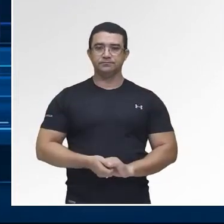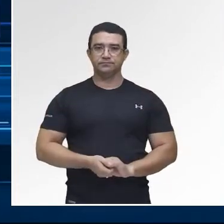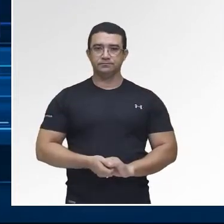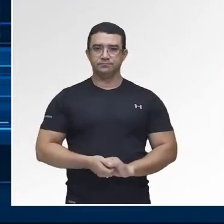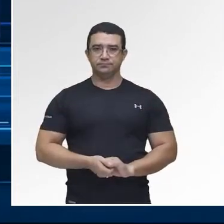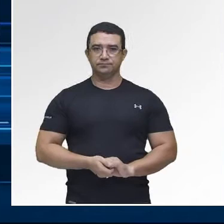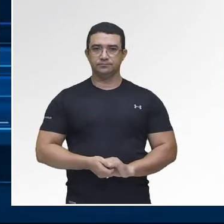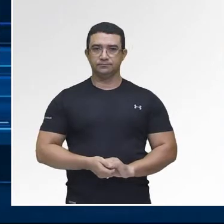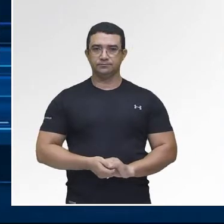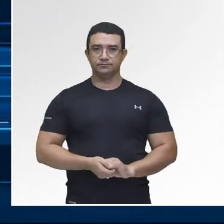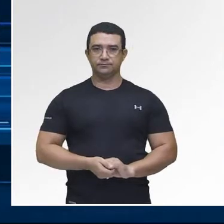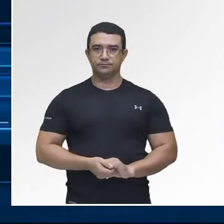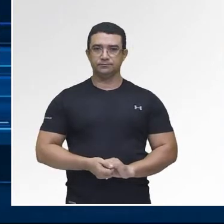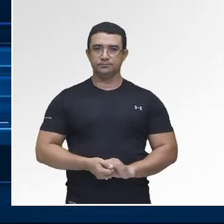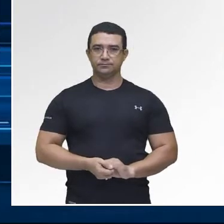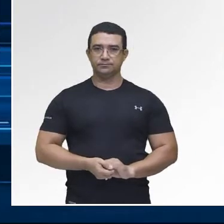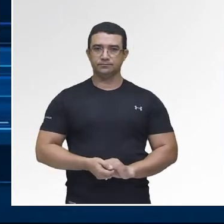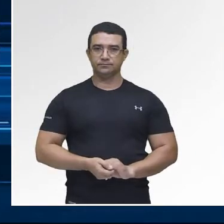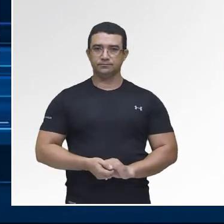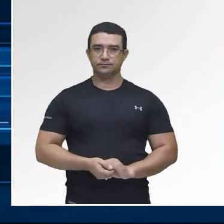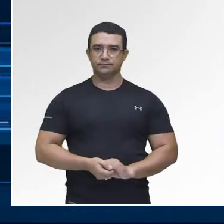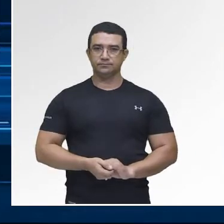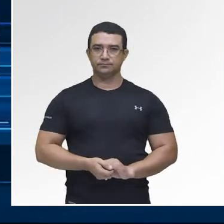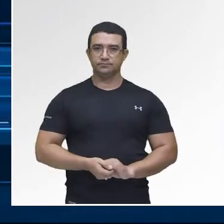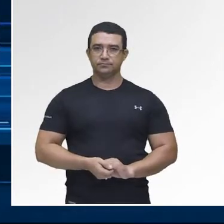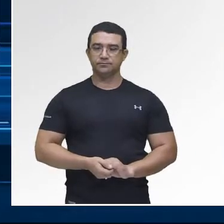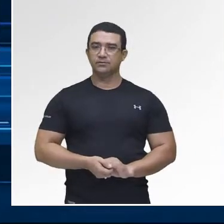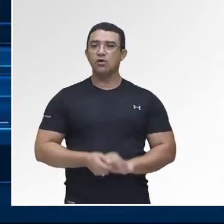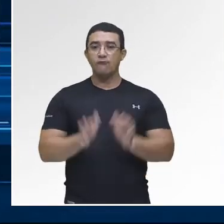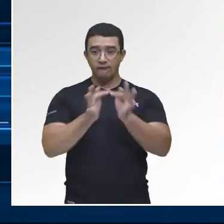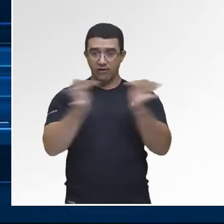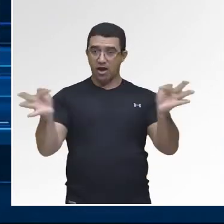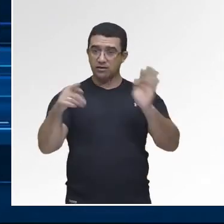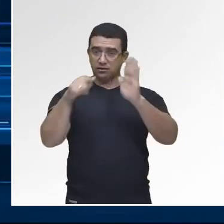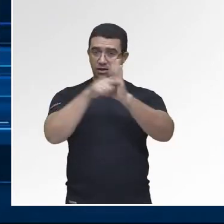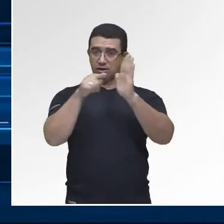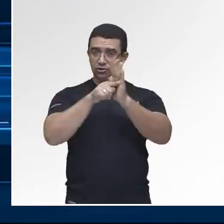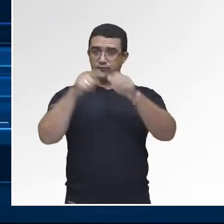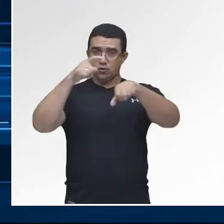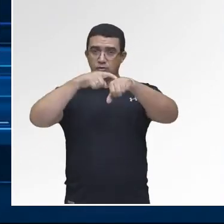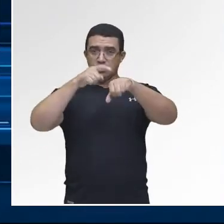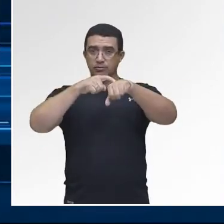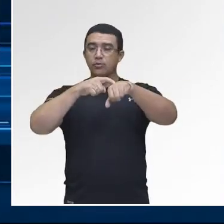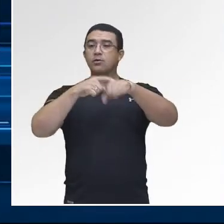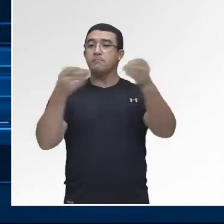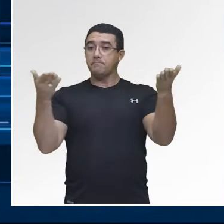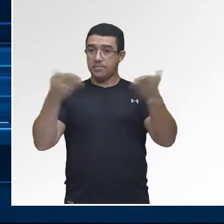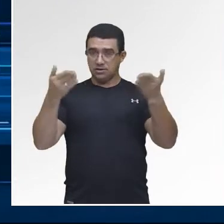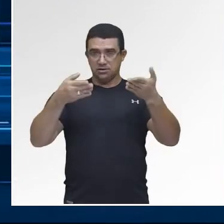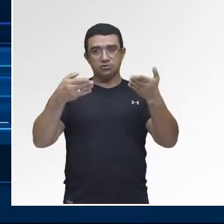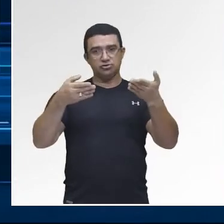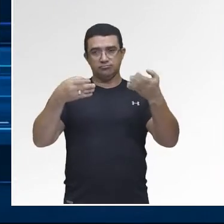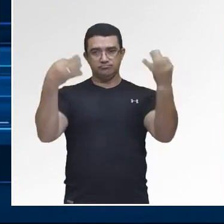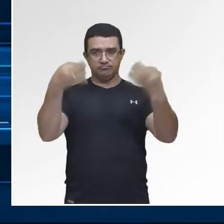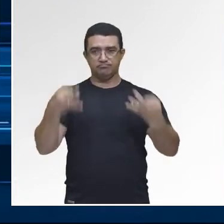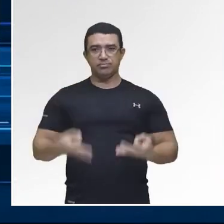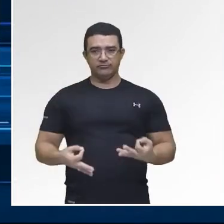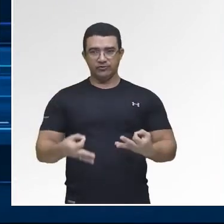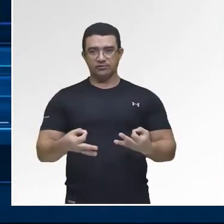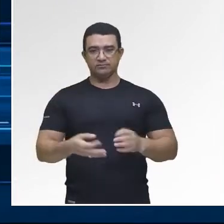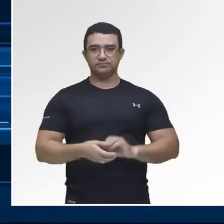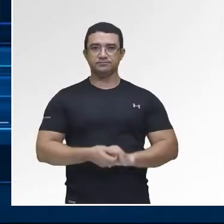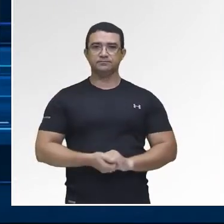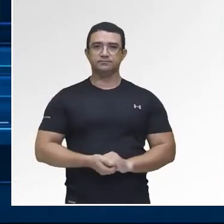Negative sentence on present perfect. Frases negativas no present perfect, que é o tempo verbal que nós estamos